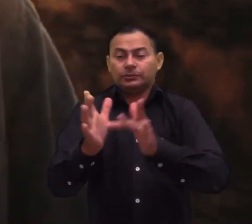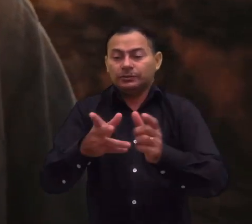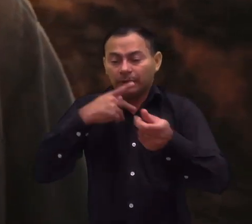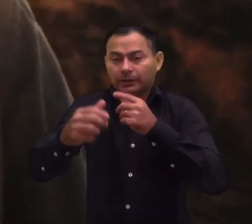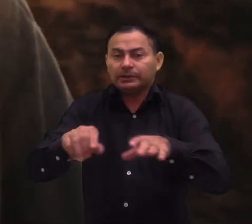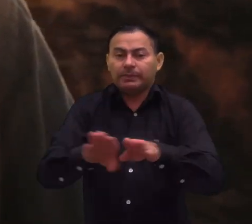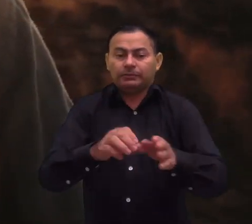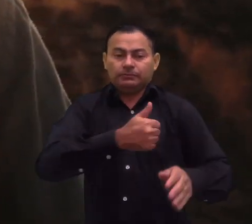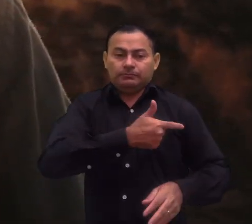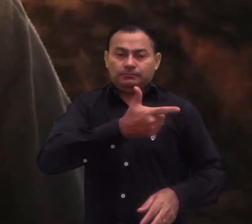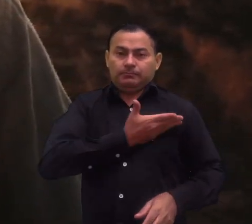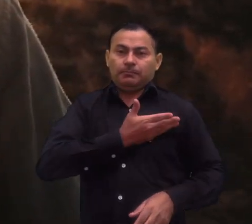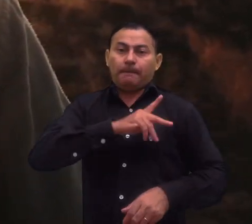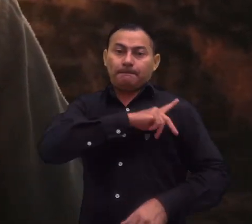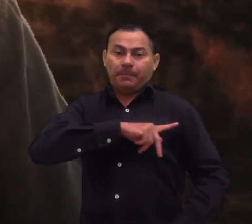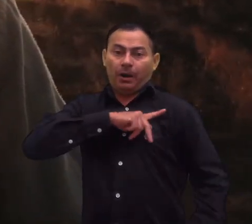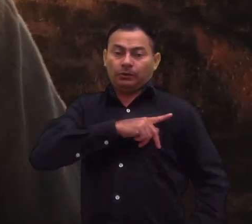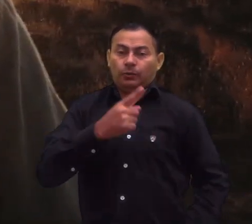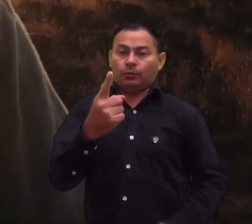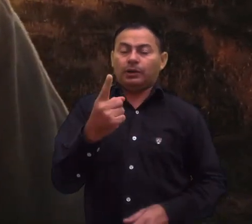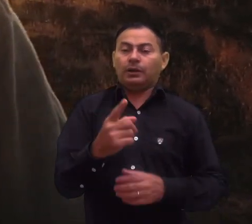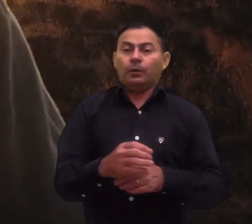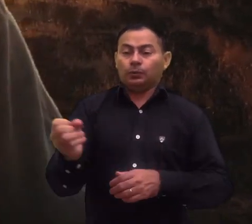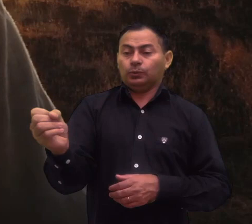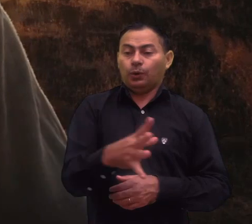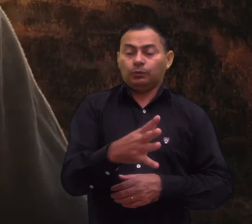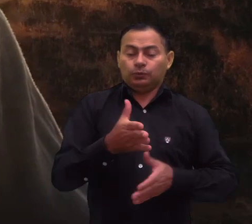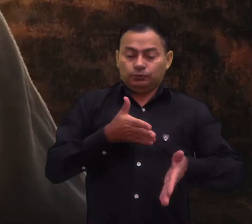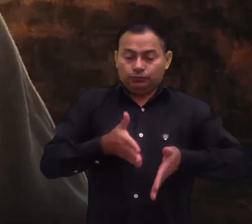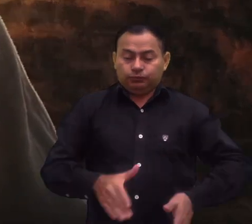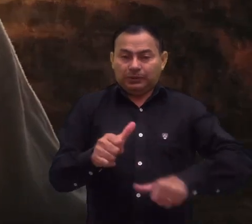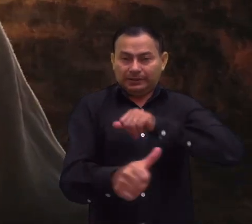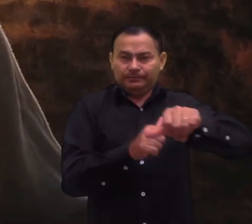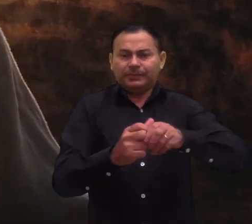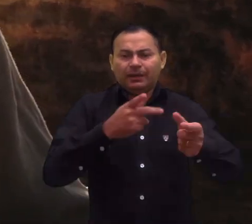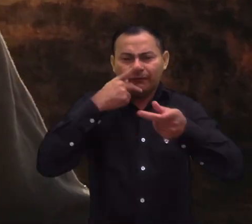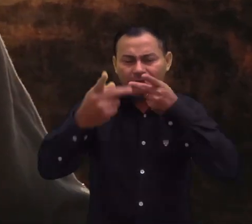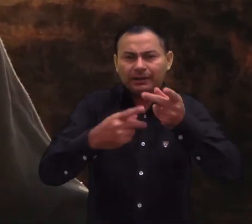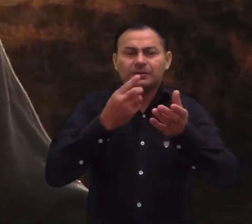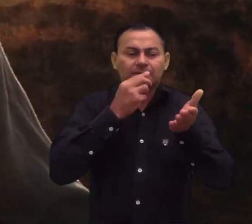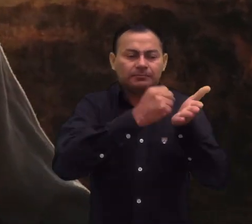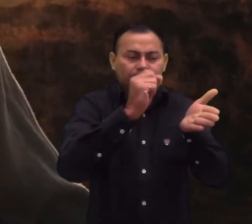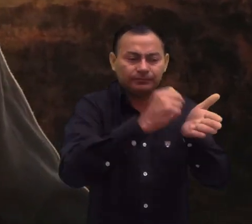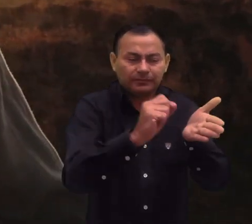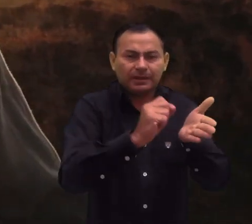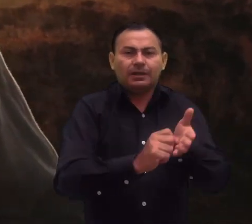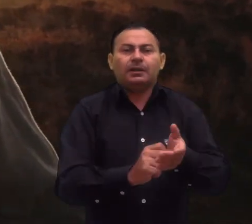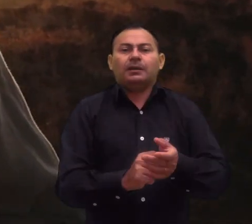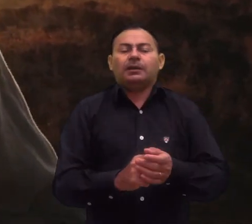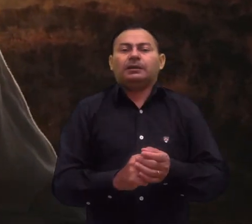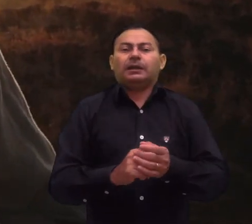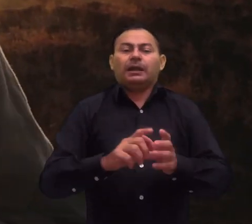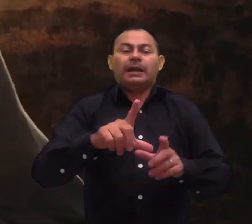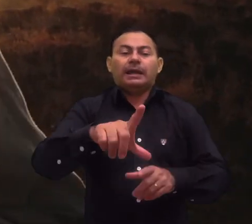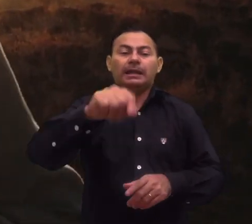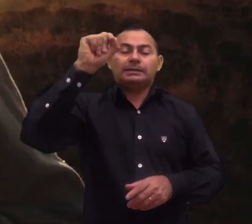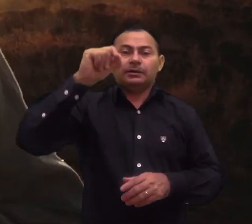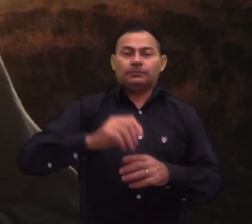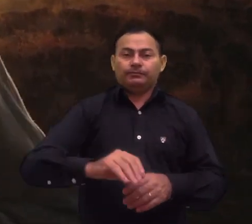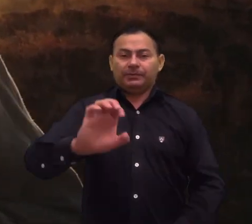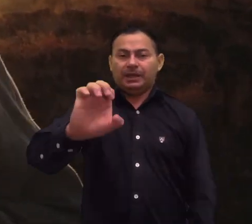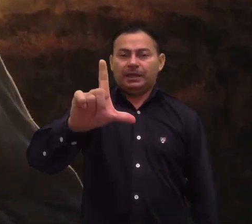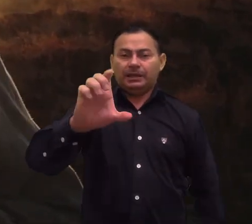foram tratadas por Jesus e pelo apóstolo Paulo. Uma delas é o novo nascimento, mencionado várias vezes nas Escrituras, e a questão